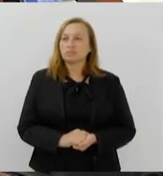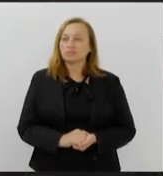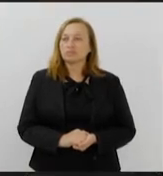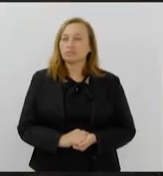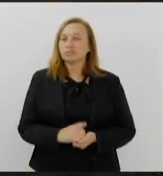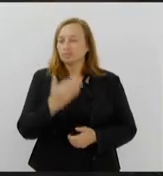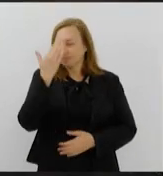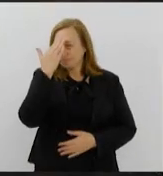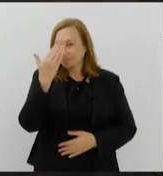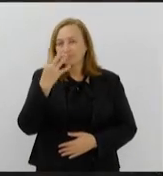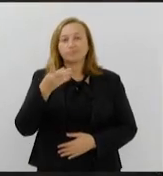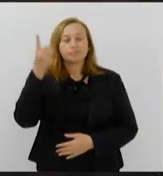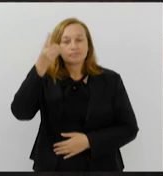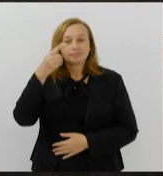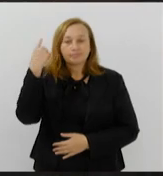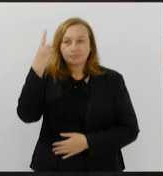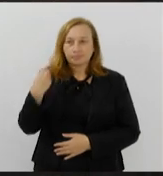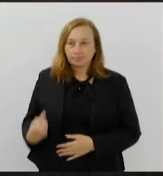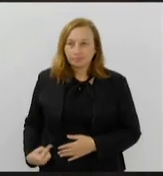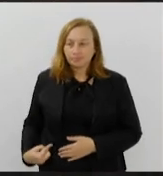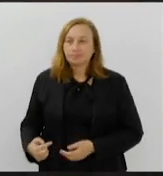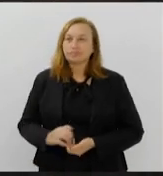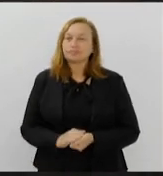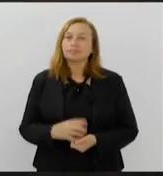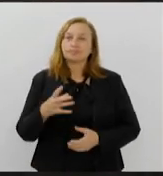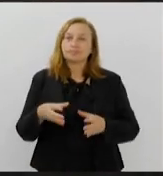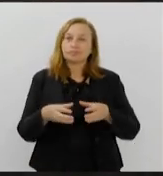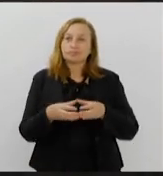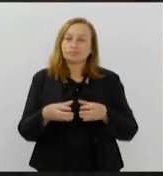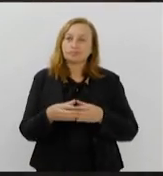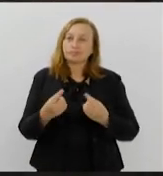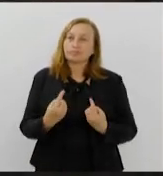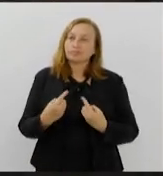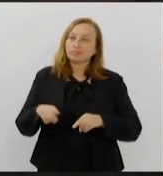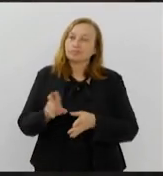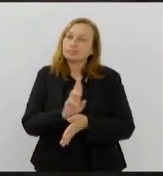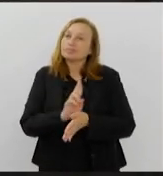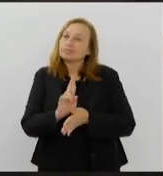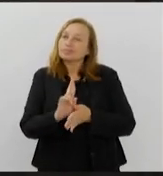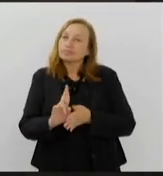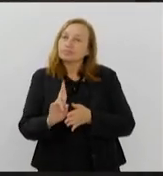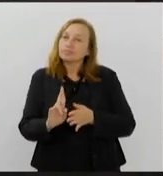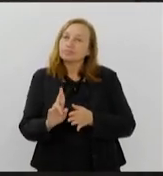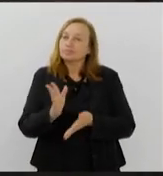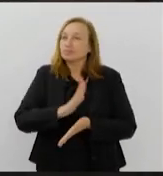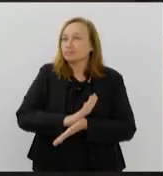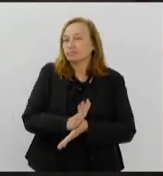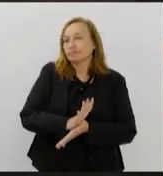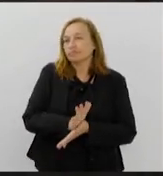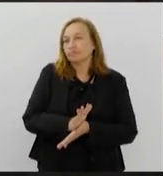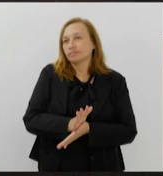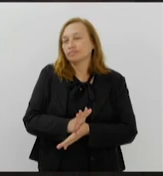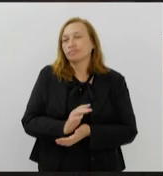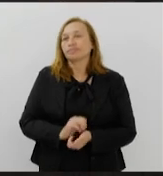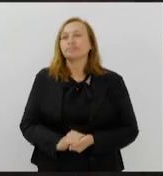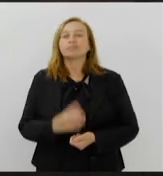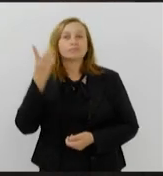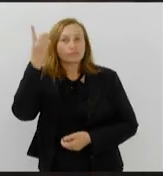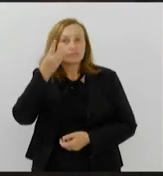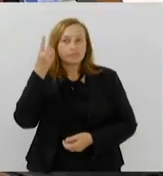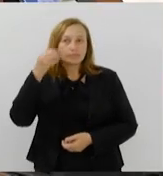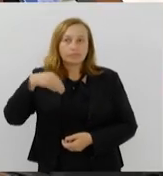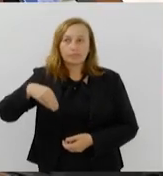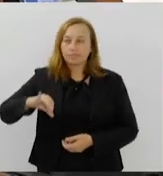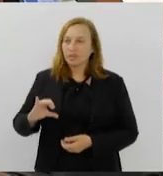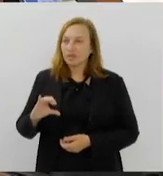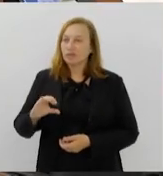Muito obrigado, deputada Dani. Pela Comissão de Combate às Discriminações e Preconceitos de Raça, deputado Carlos Mink,